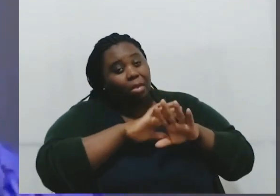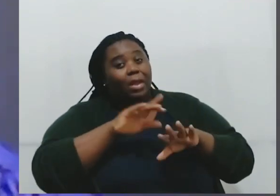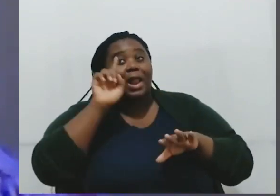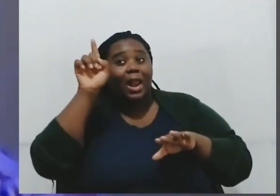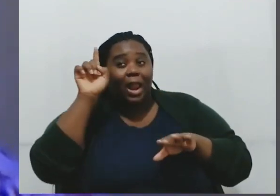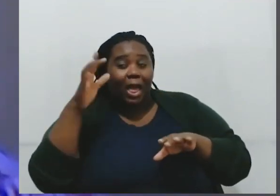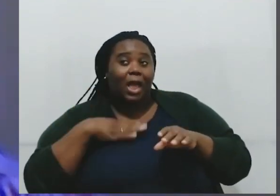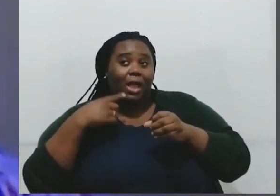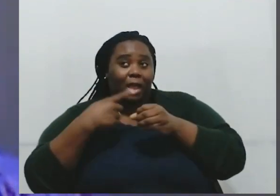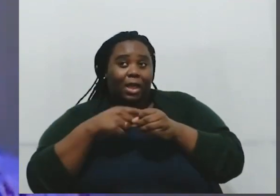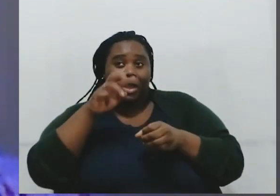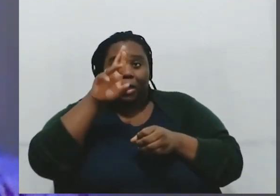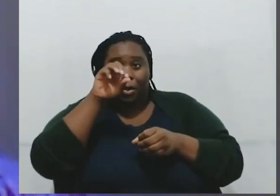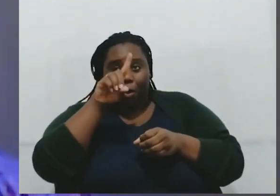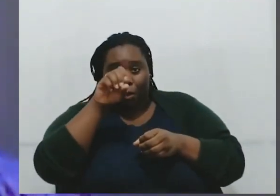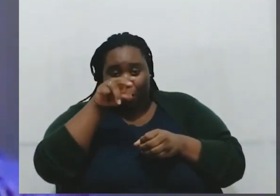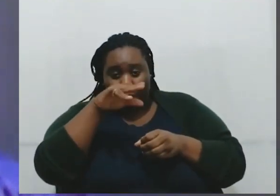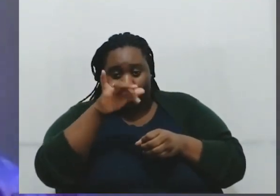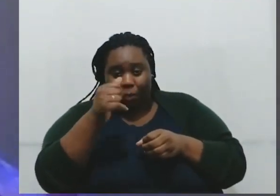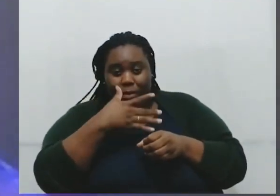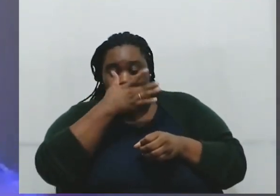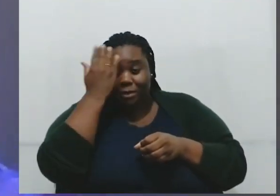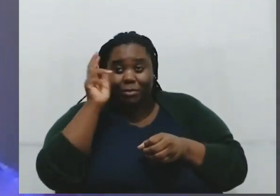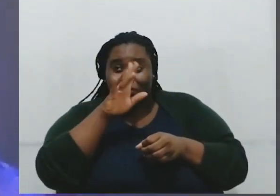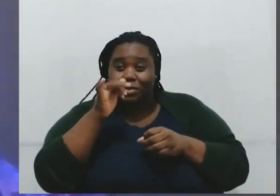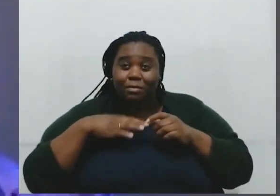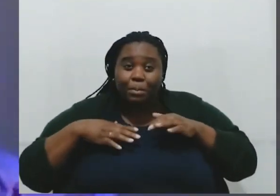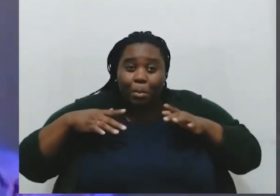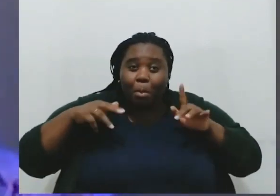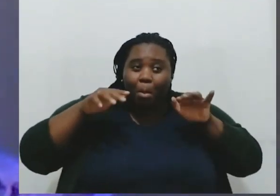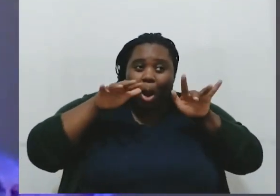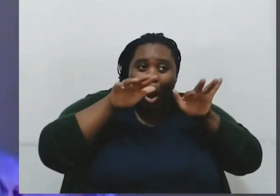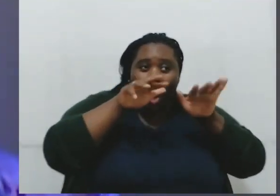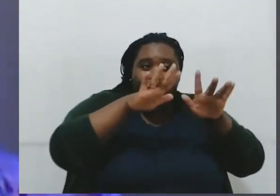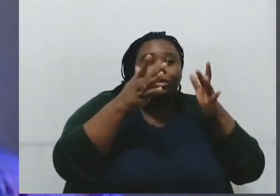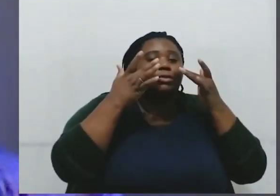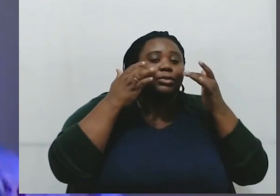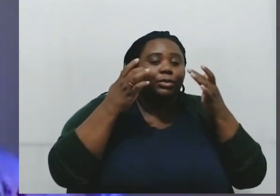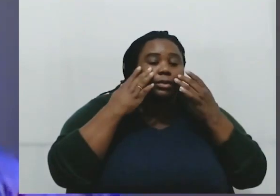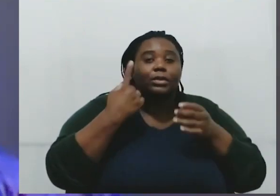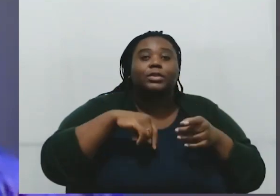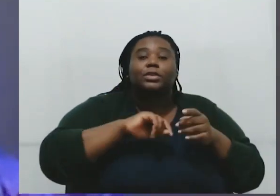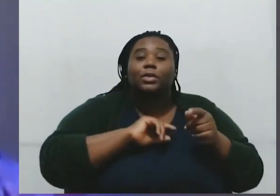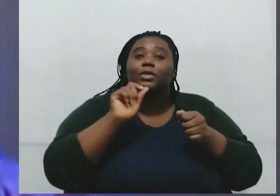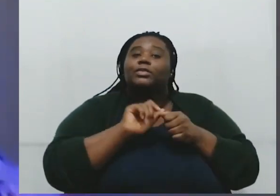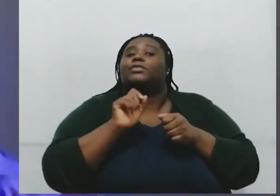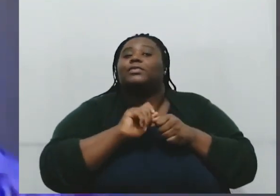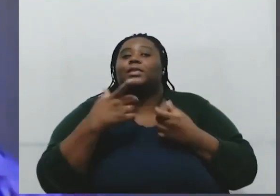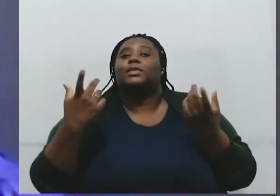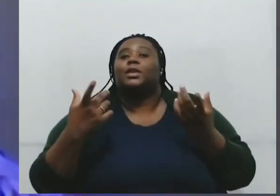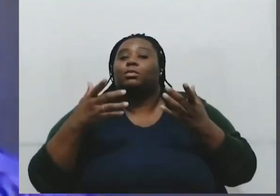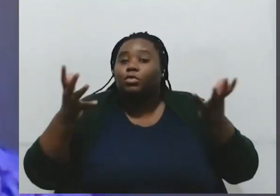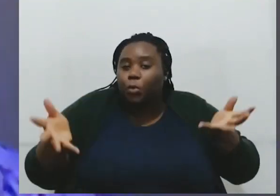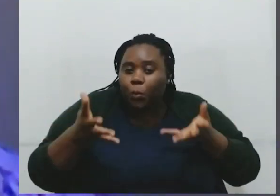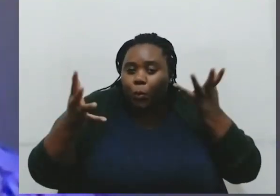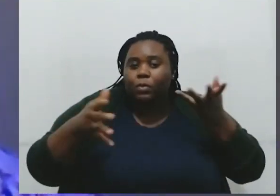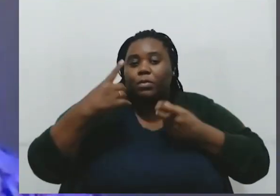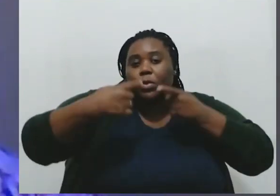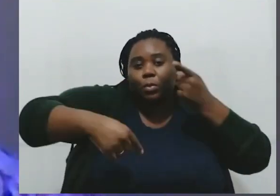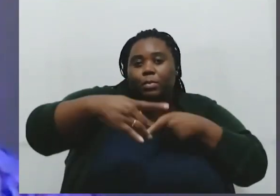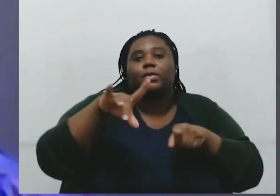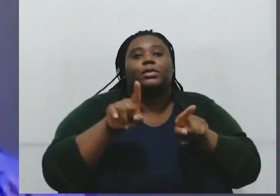de sensibilização a partir de 2003, até por volta de 2007, e desde então o